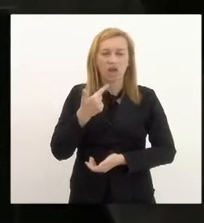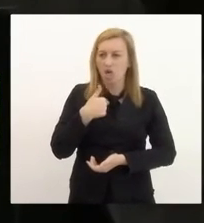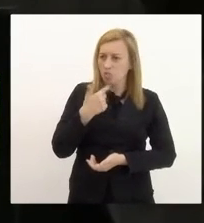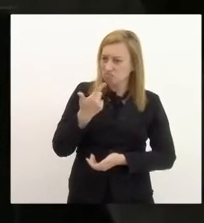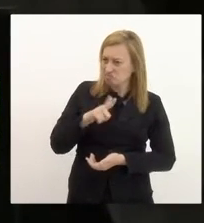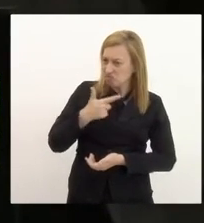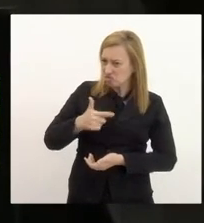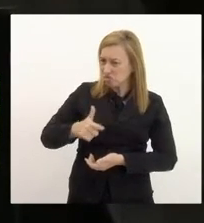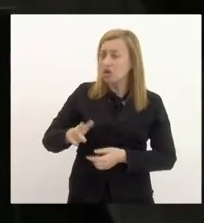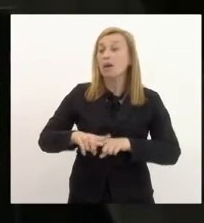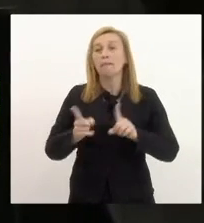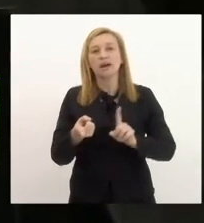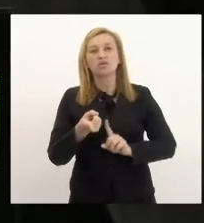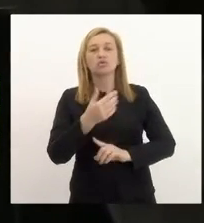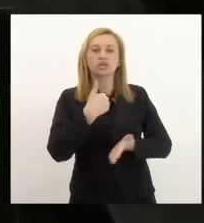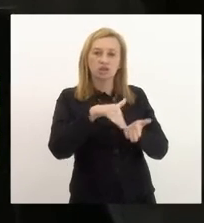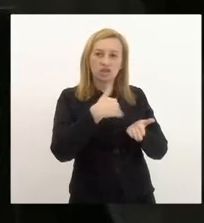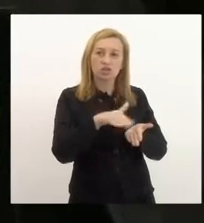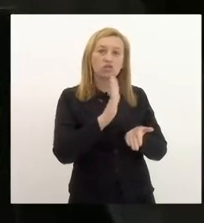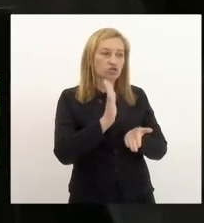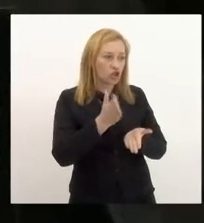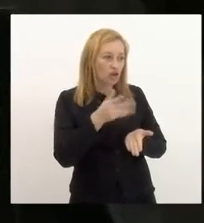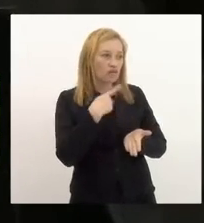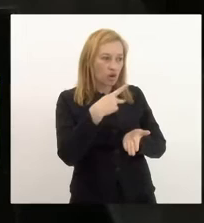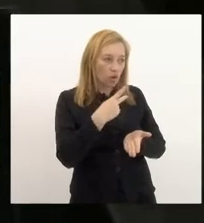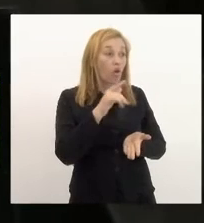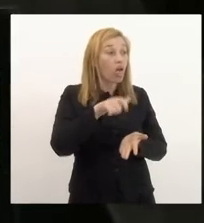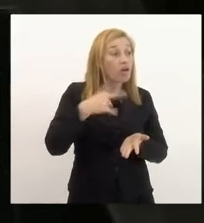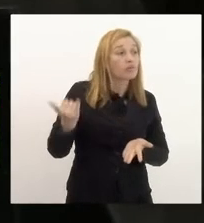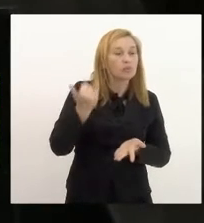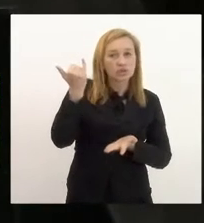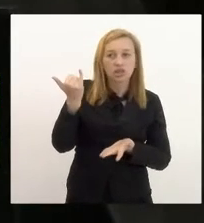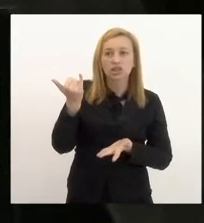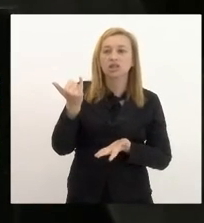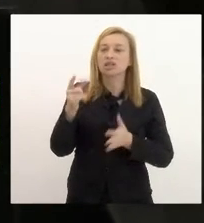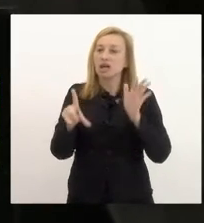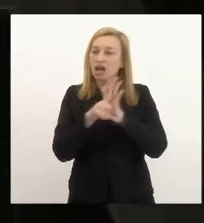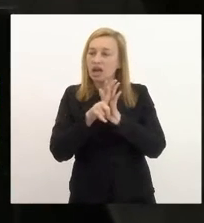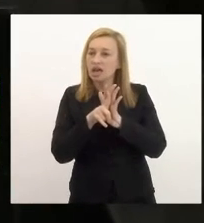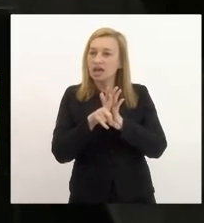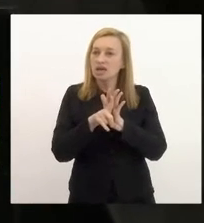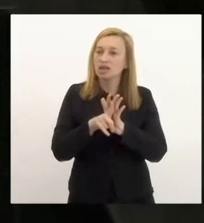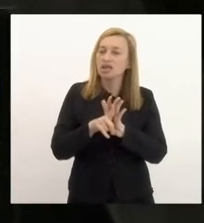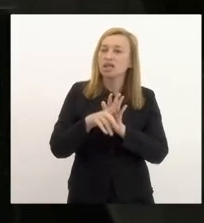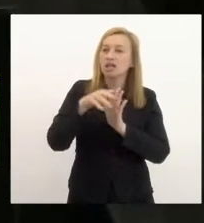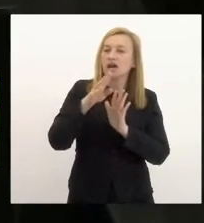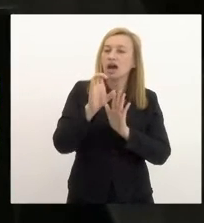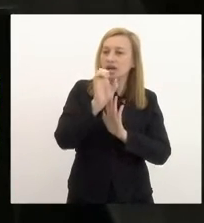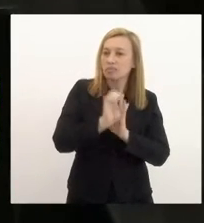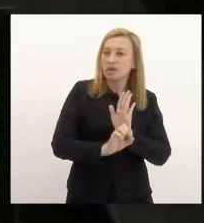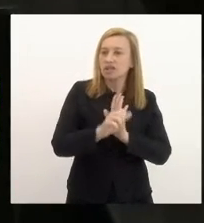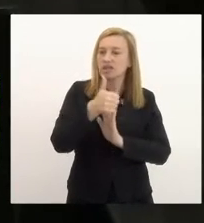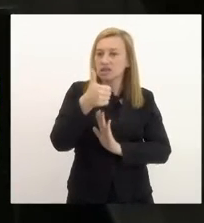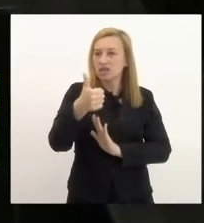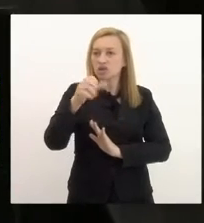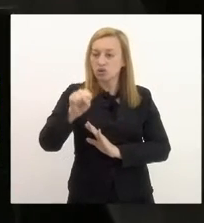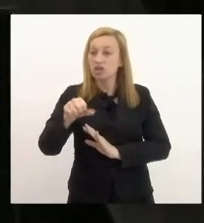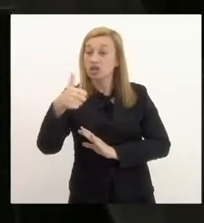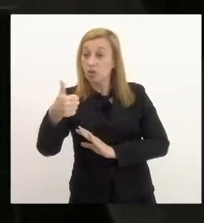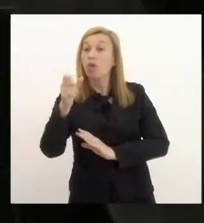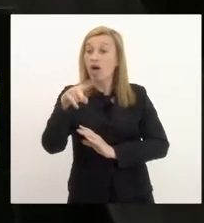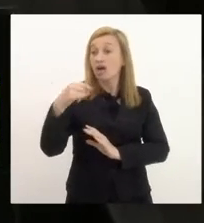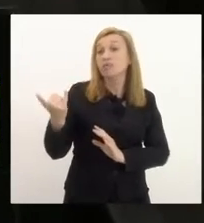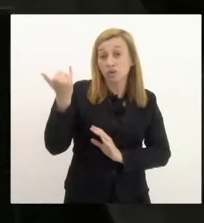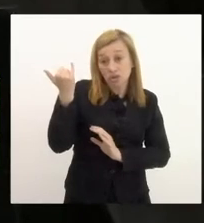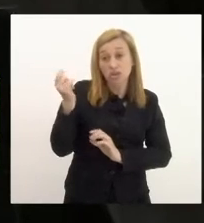não vou repetir mas estou e o secretário já já que ia seu é muito importante que continuar ali a menção a emenda funcionar o sentir é 181